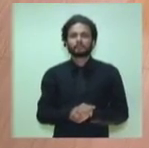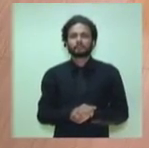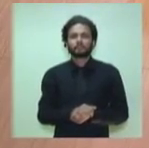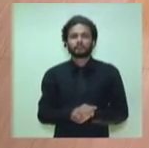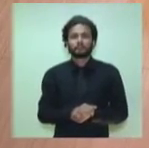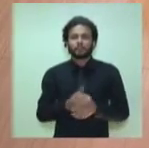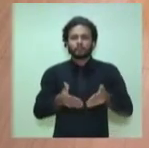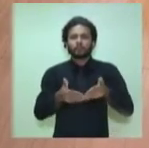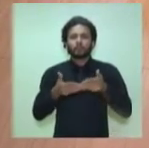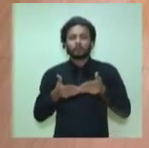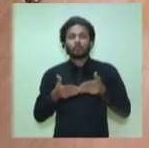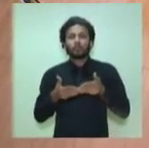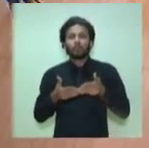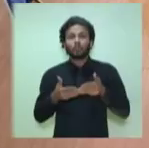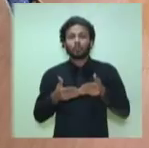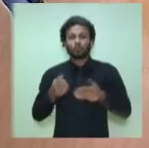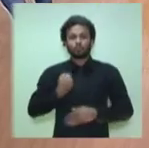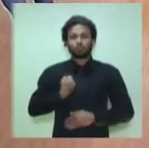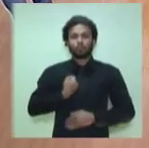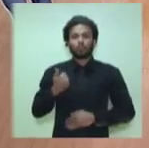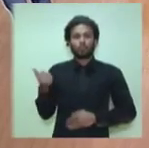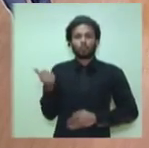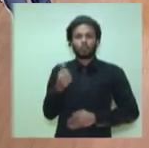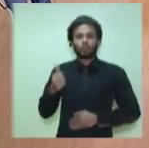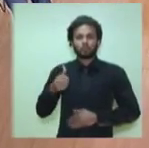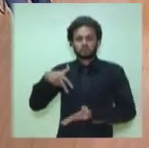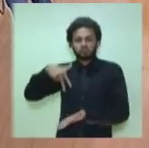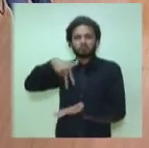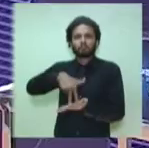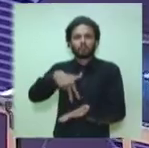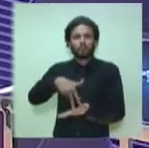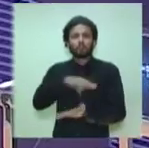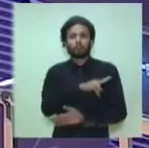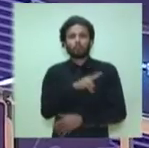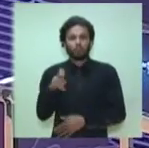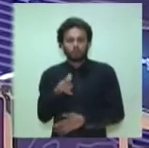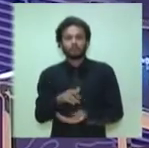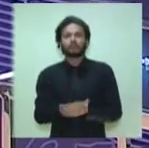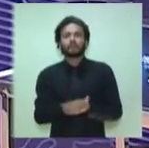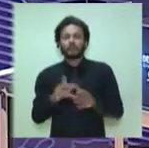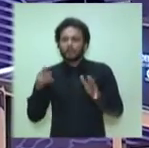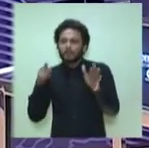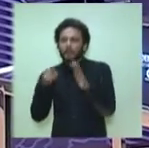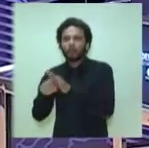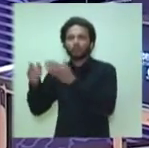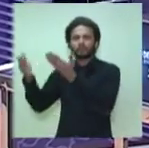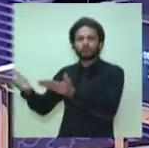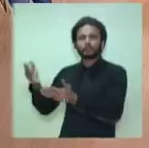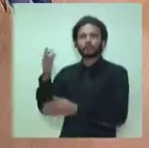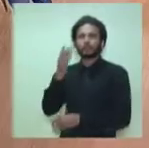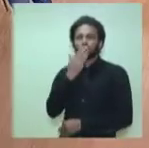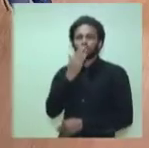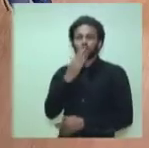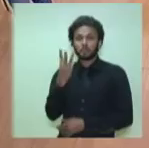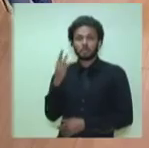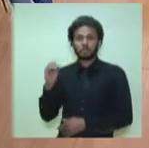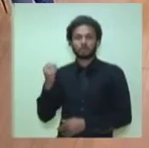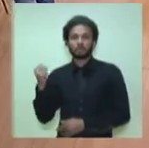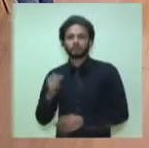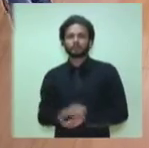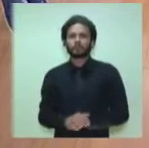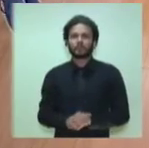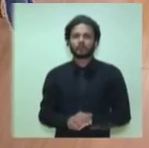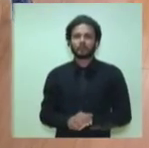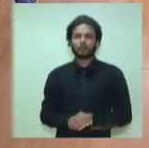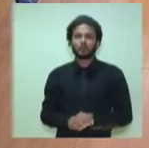Por gentileza, o eleitor de número 11, levante-se, identifique-se e faça sua pergunta em 30 segundos.